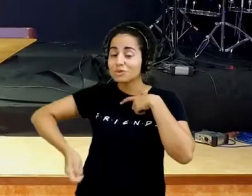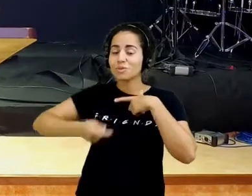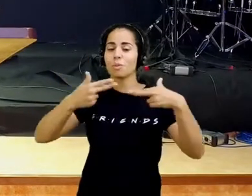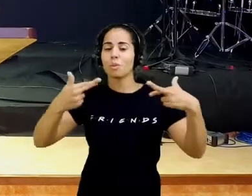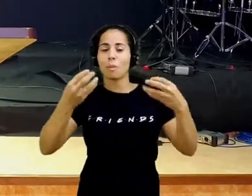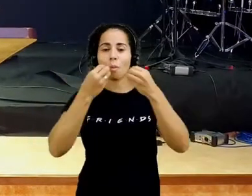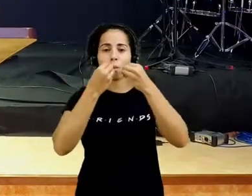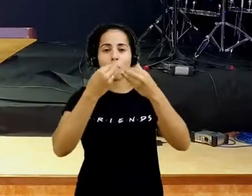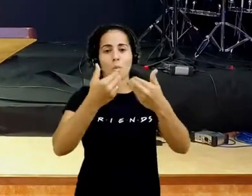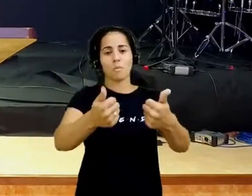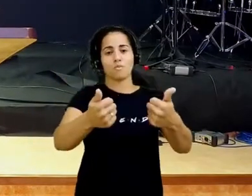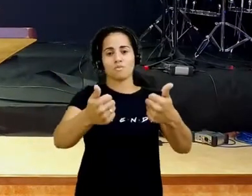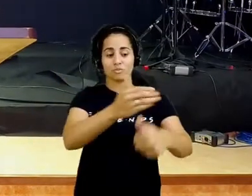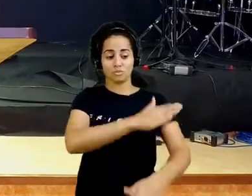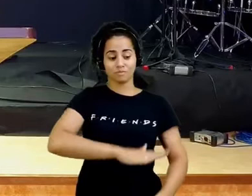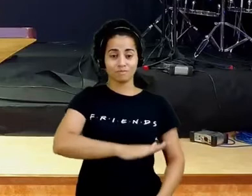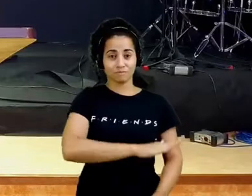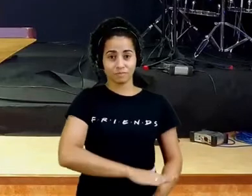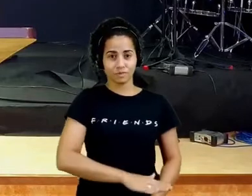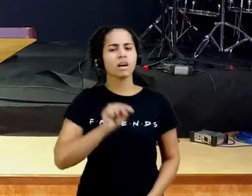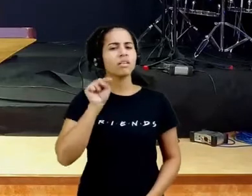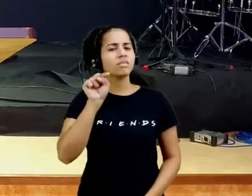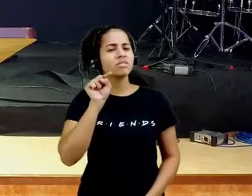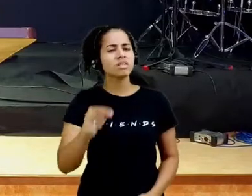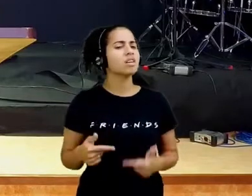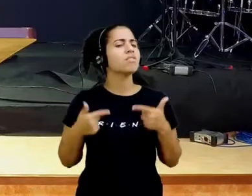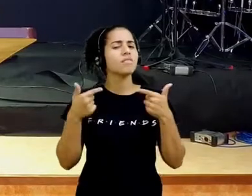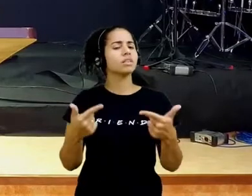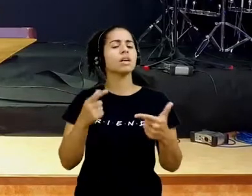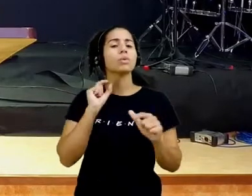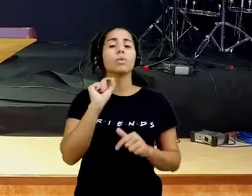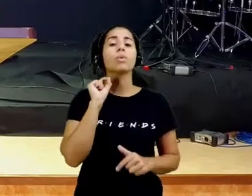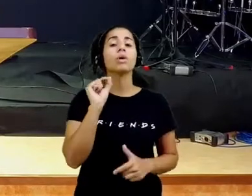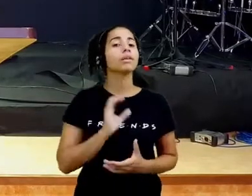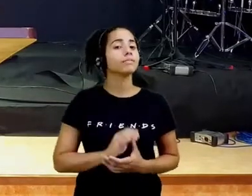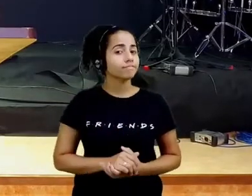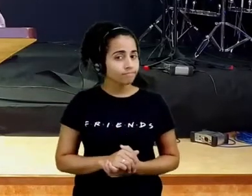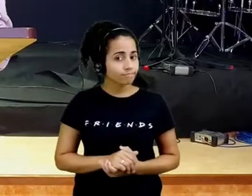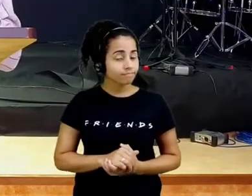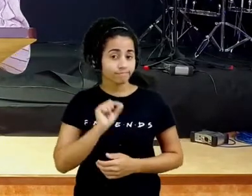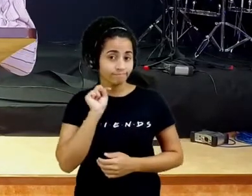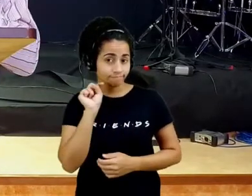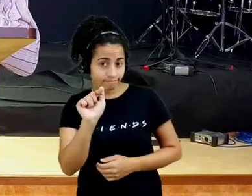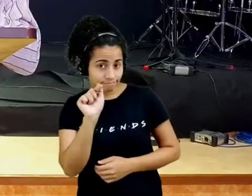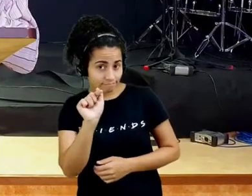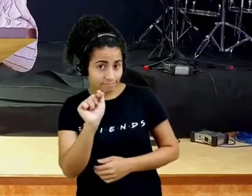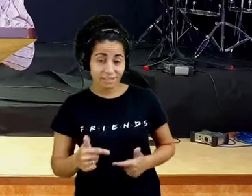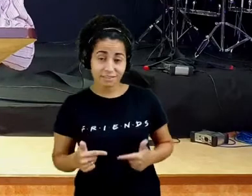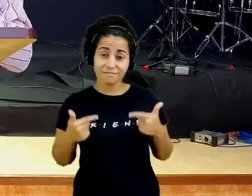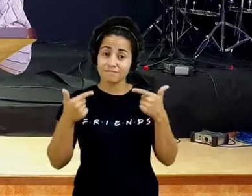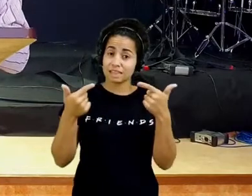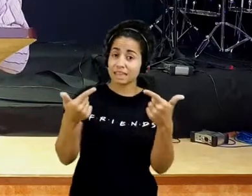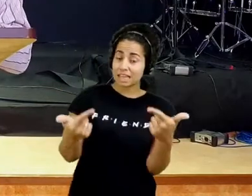seu povo. O que você está passando, minha amada irmã, o que você está passando, meu